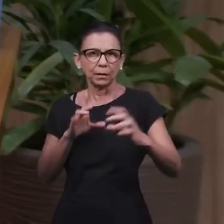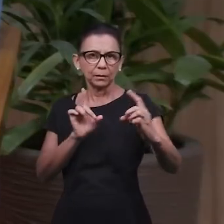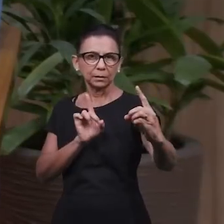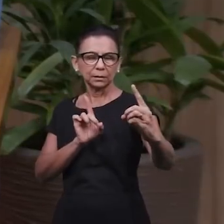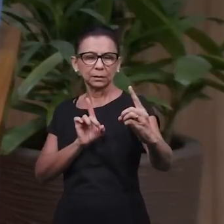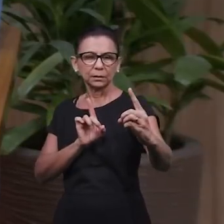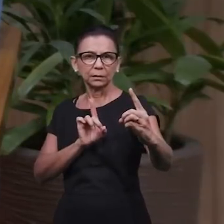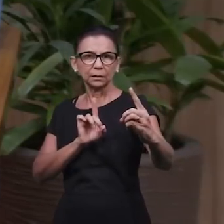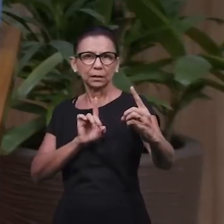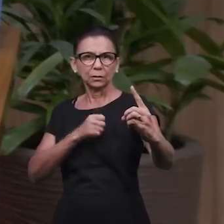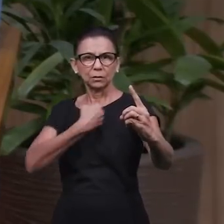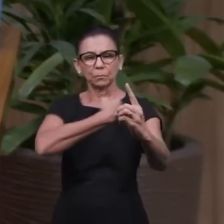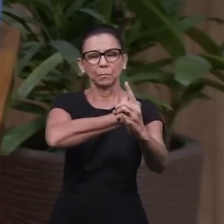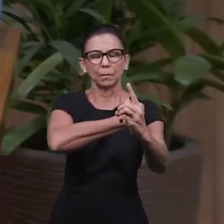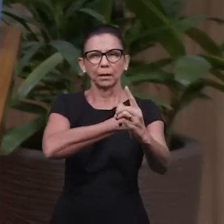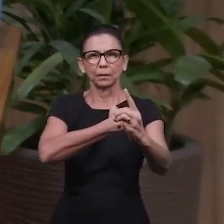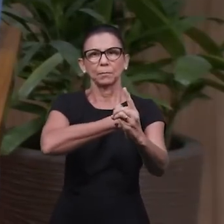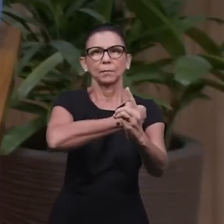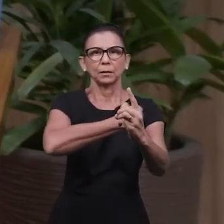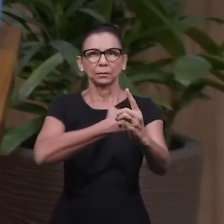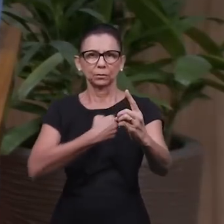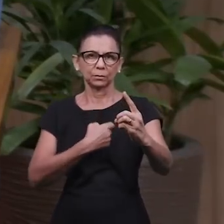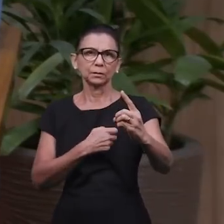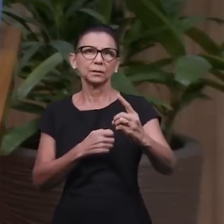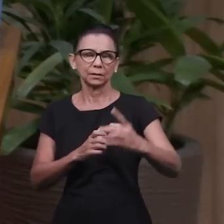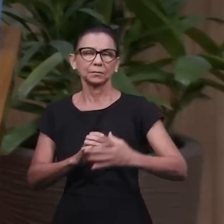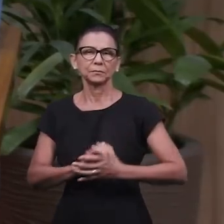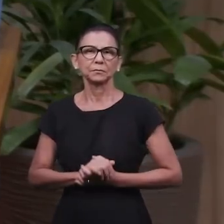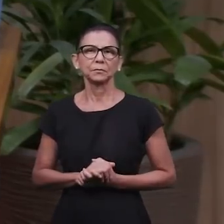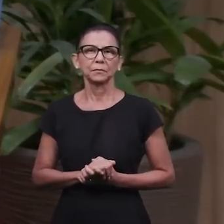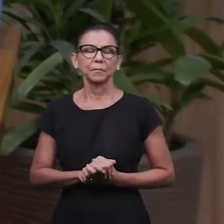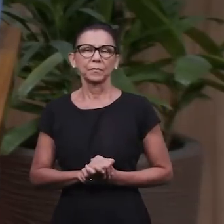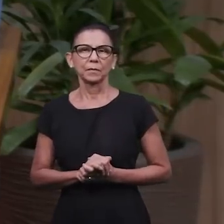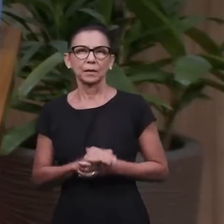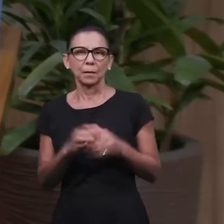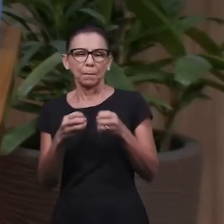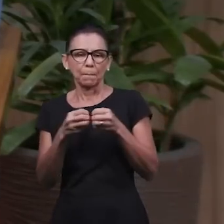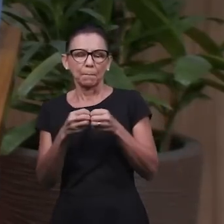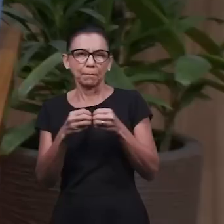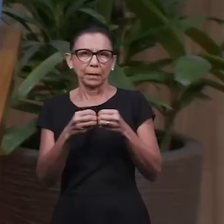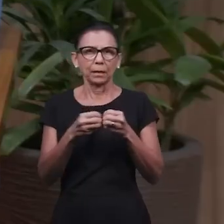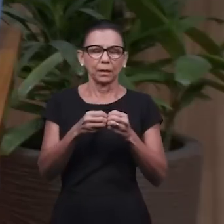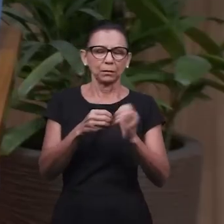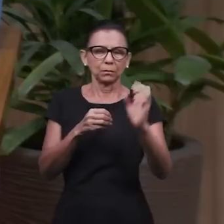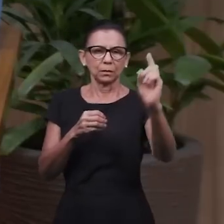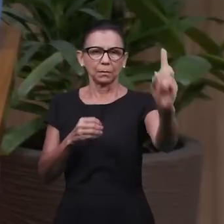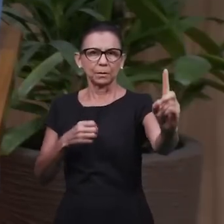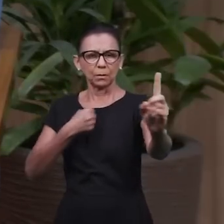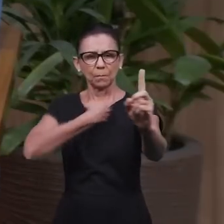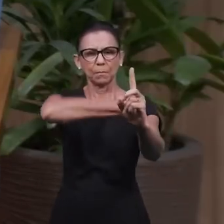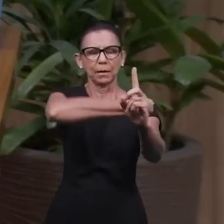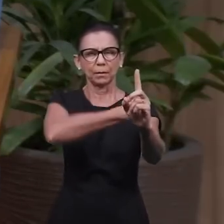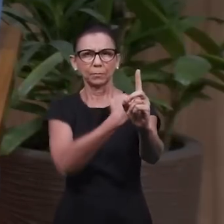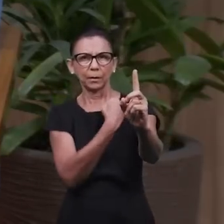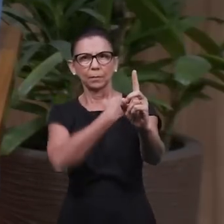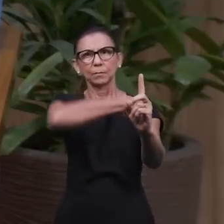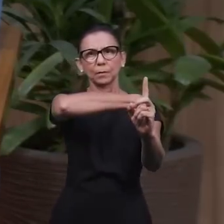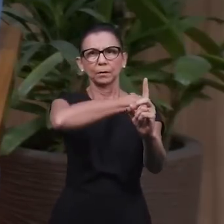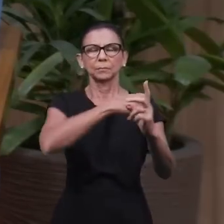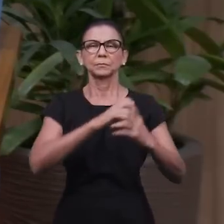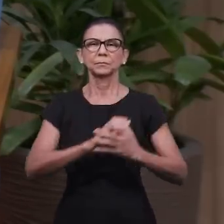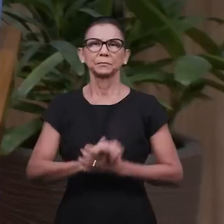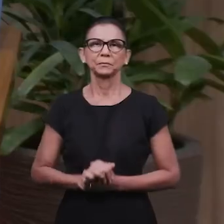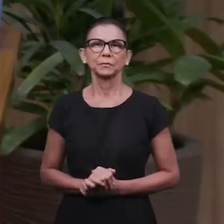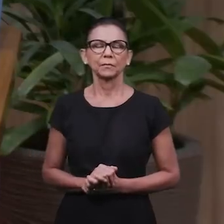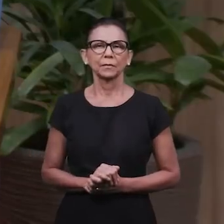mais destreza dos ataques que vinham de perto, né, daquelas ações do embate direto e tudo mais. O broquel era mais ágil